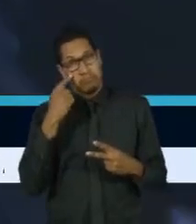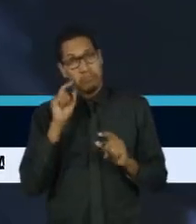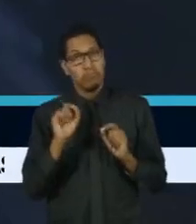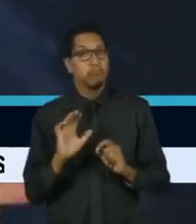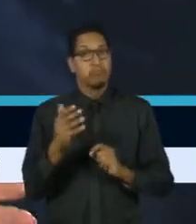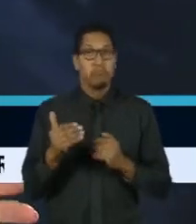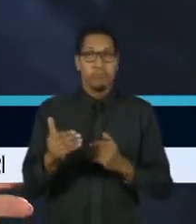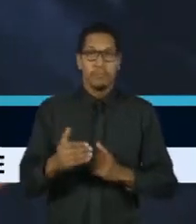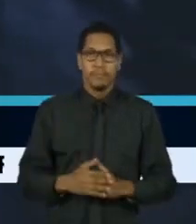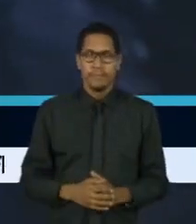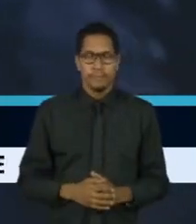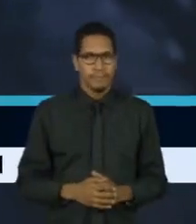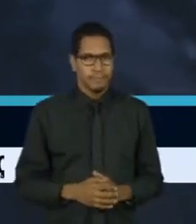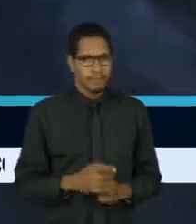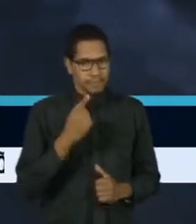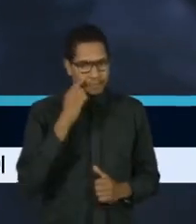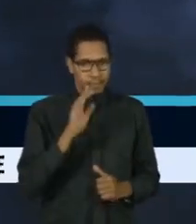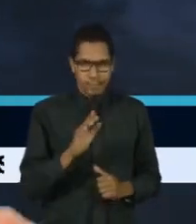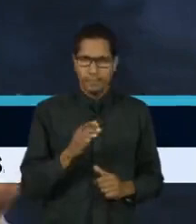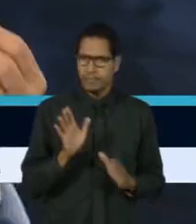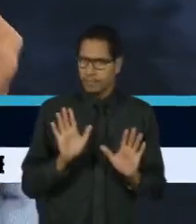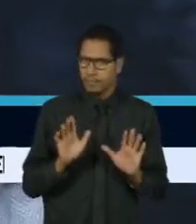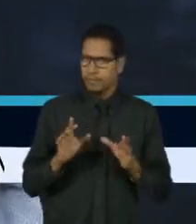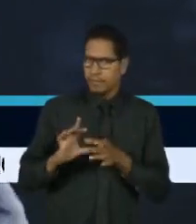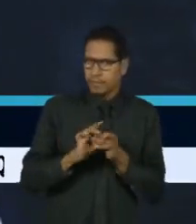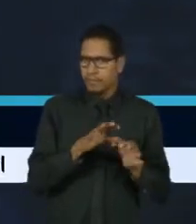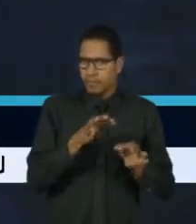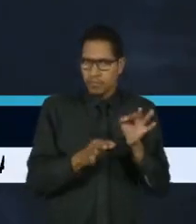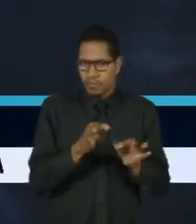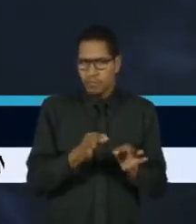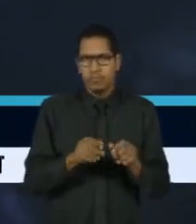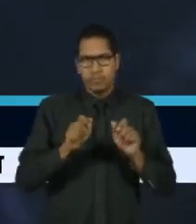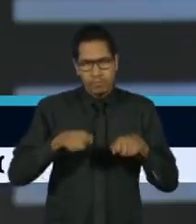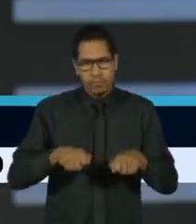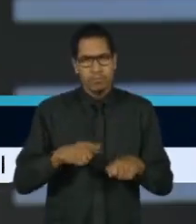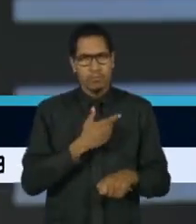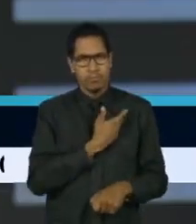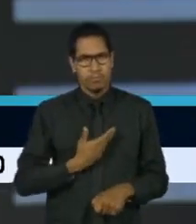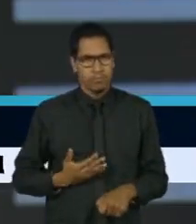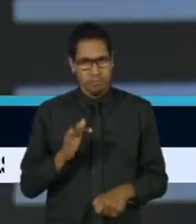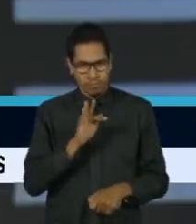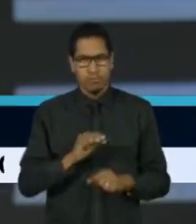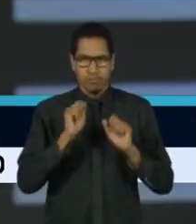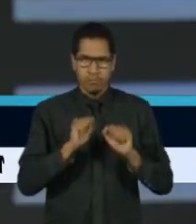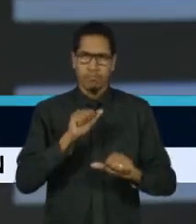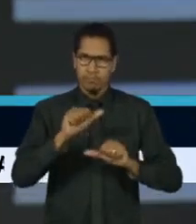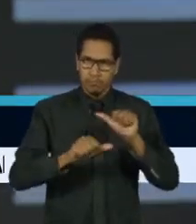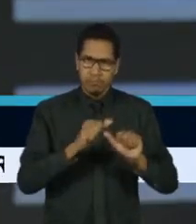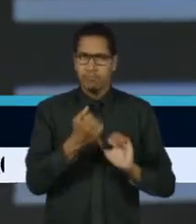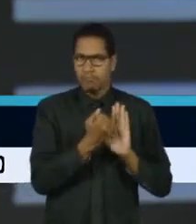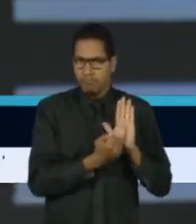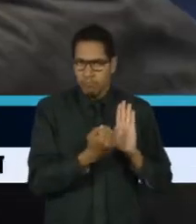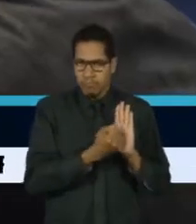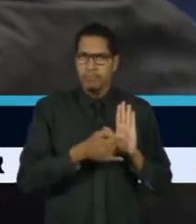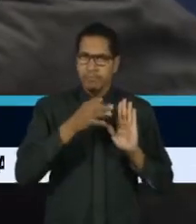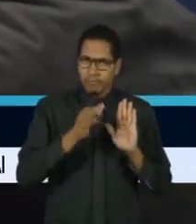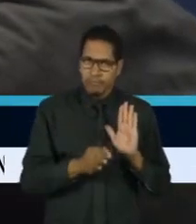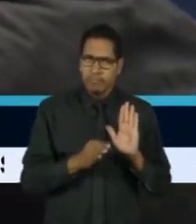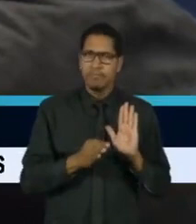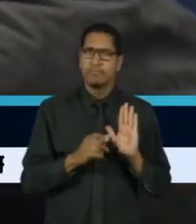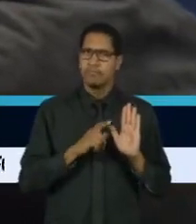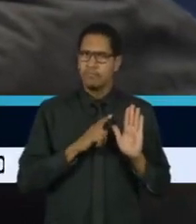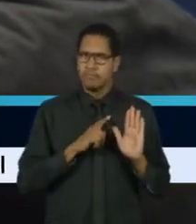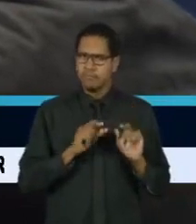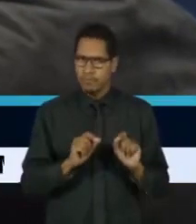Dimas, juridicamente, é defensável a União mexer num imposto, né? Mexer no imposto estadual para mudar o